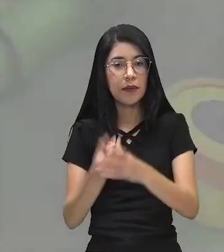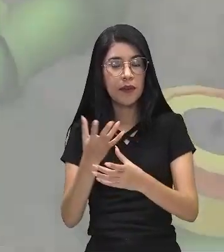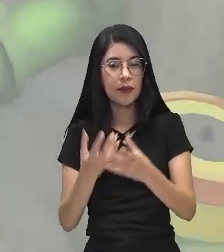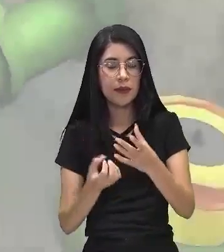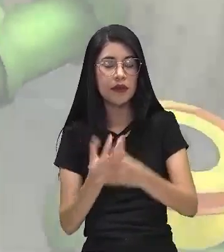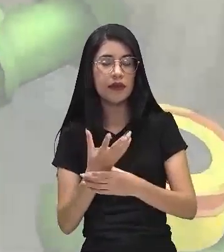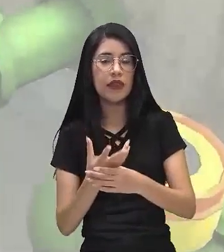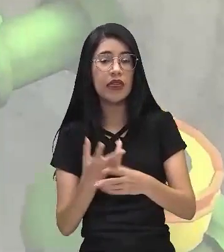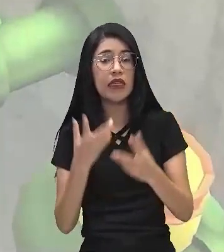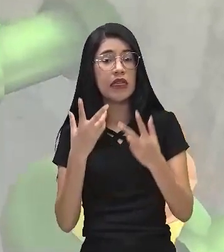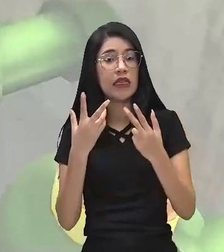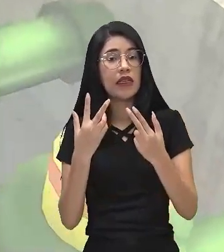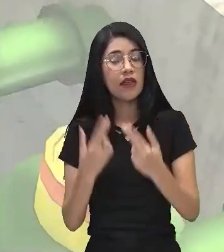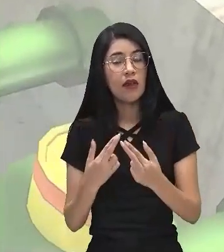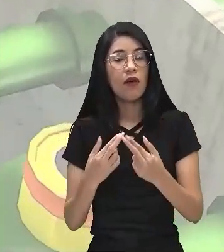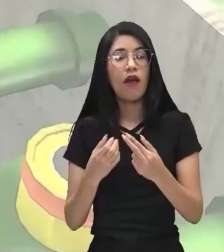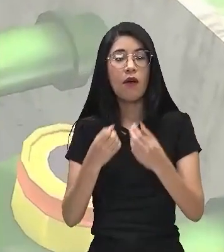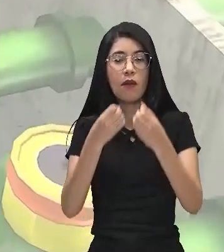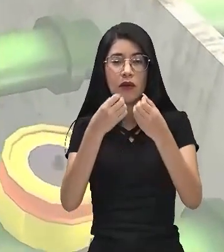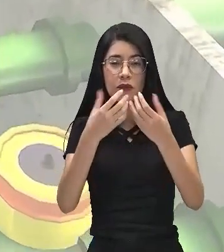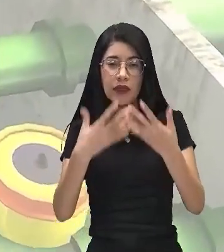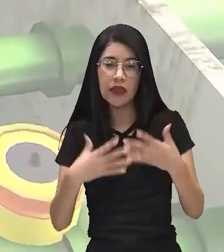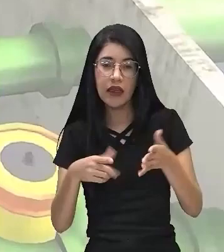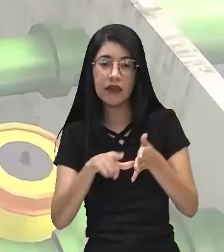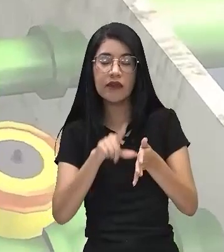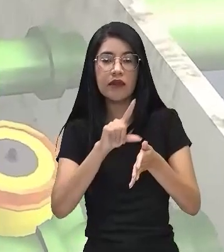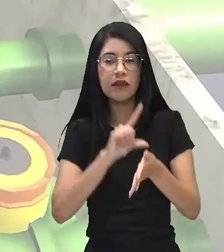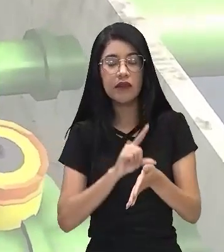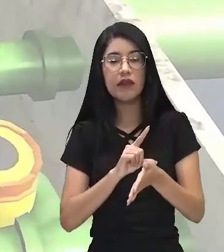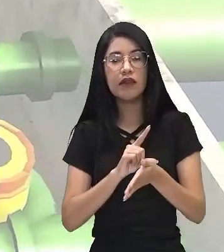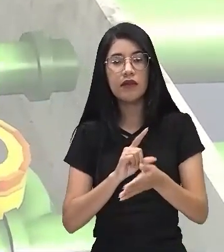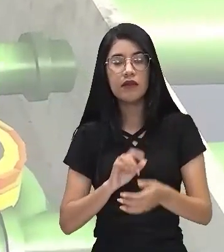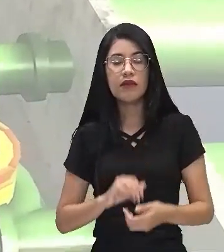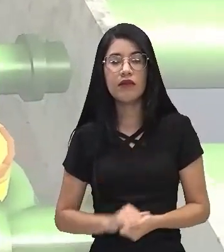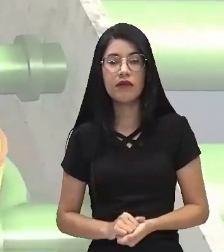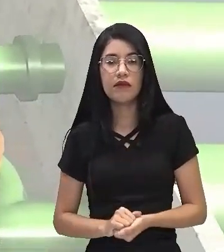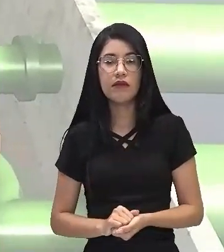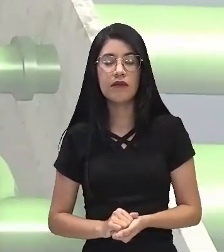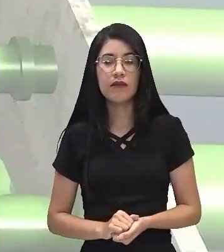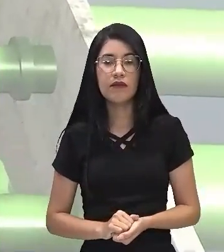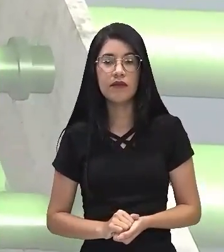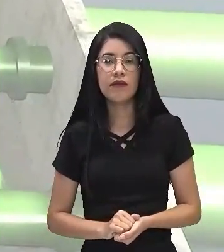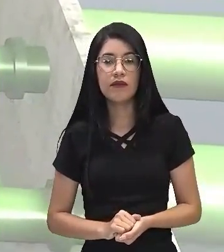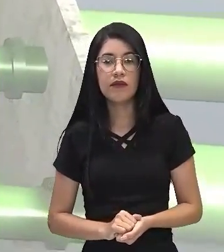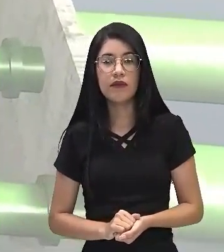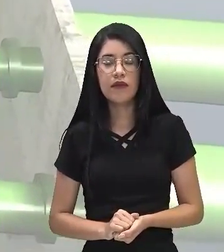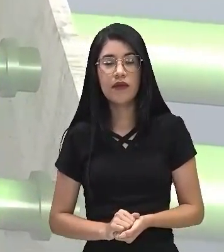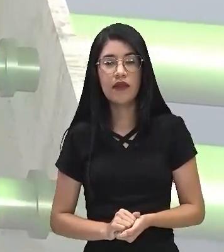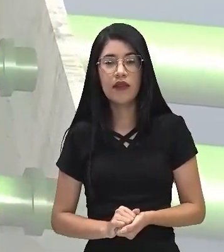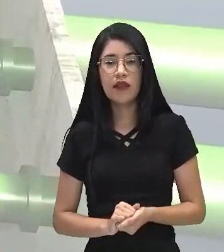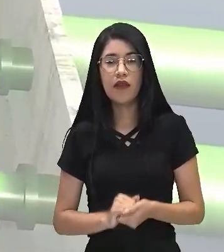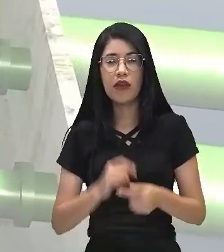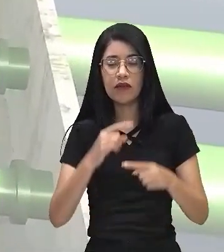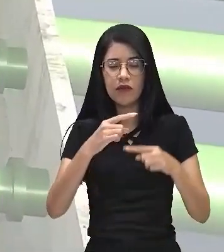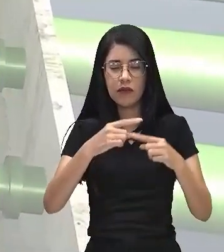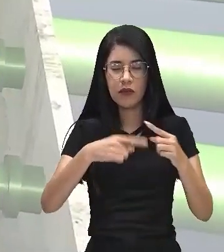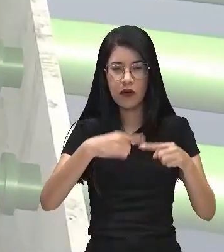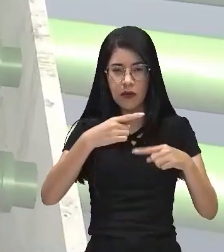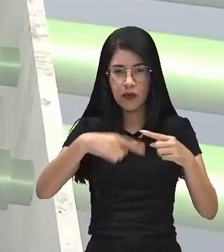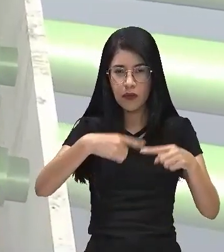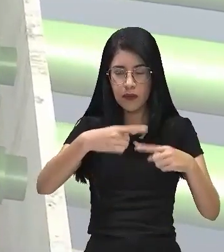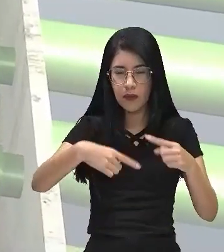exatamente igual como nós aprendemos lá no gerador. Uma turbina vai começar a se